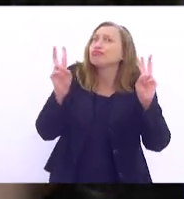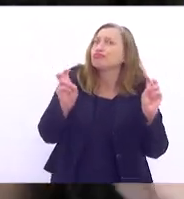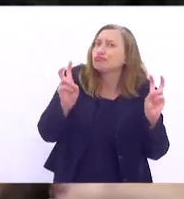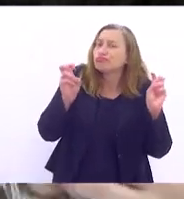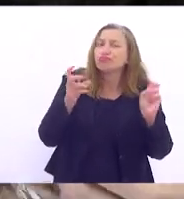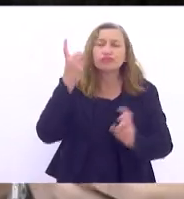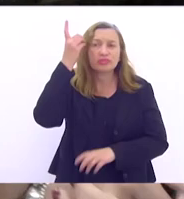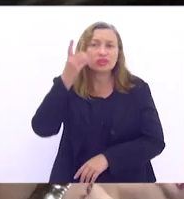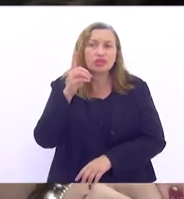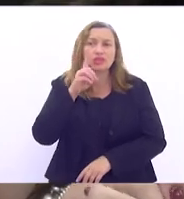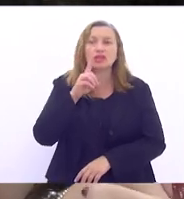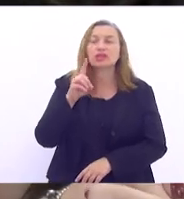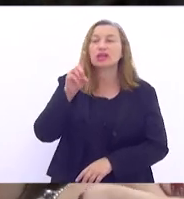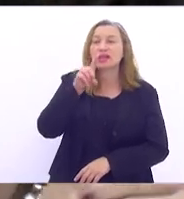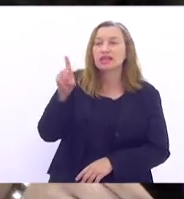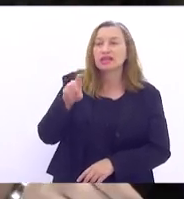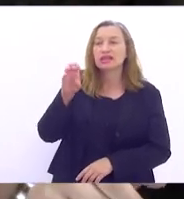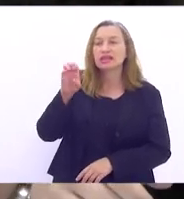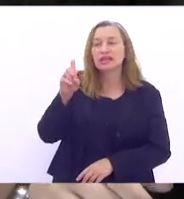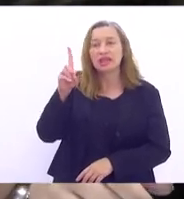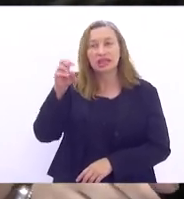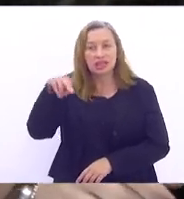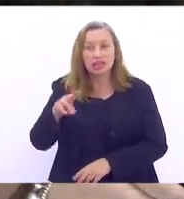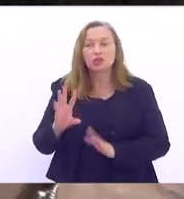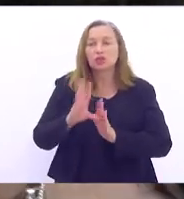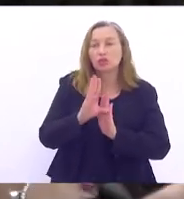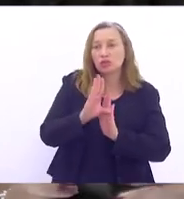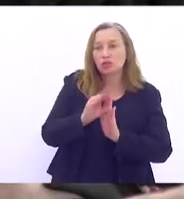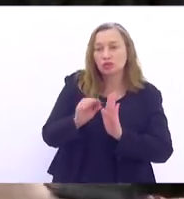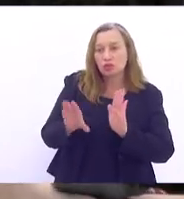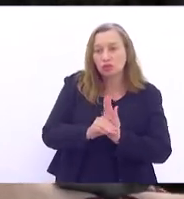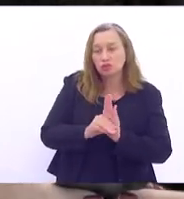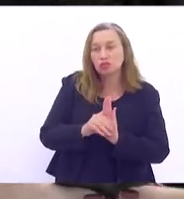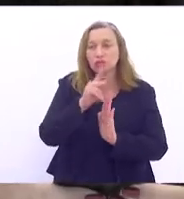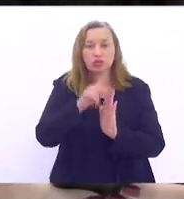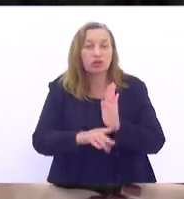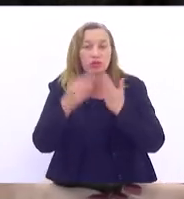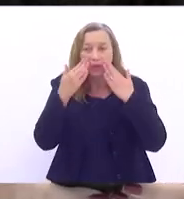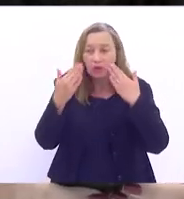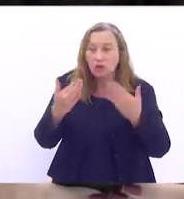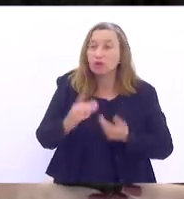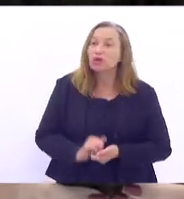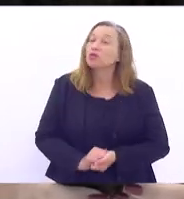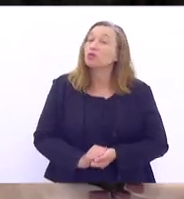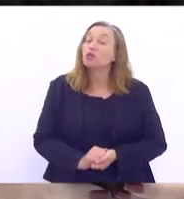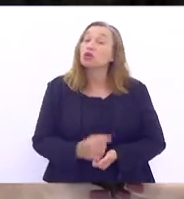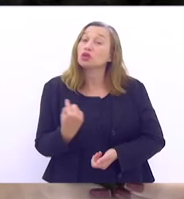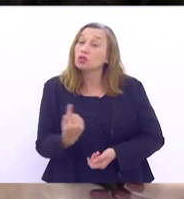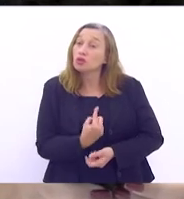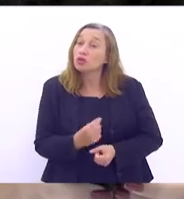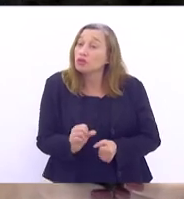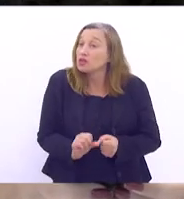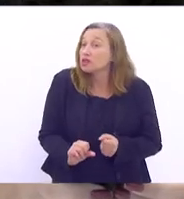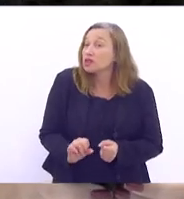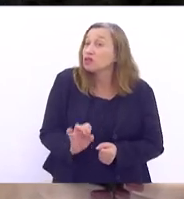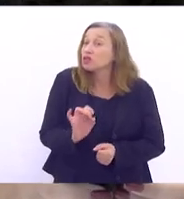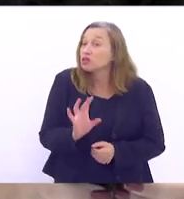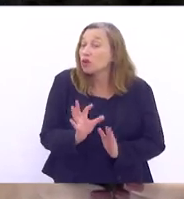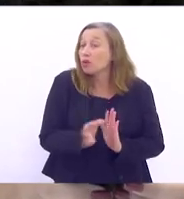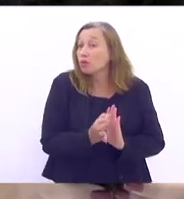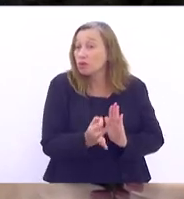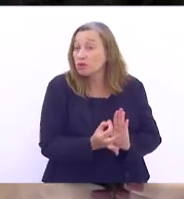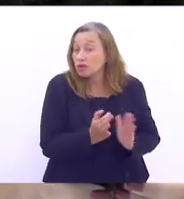deputada Zeidan versou no conteúdo do projeto que ela apresentou. E o que a gente fez foi dar o